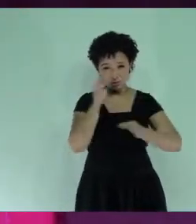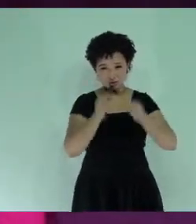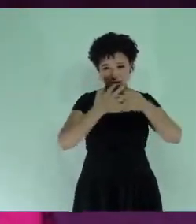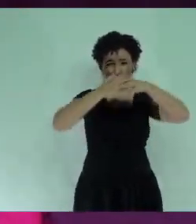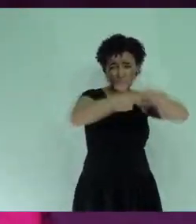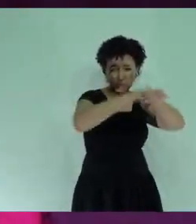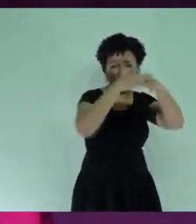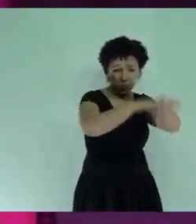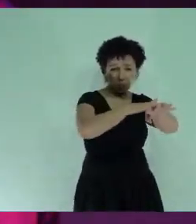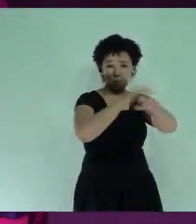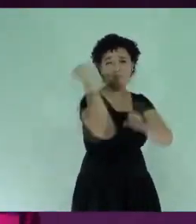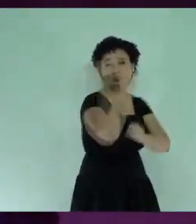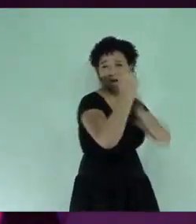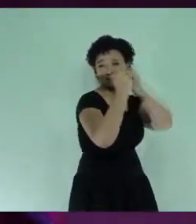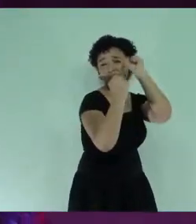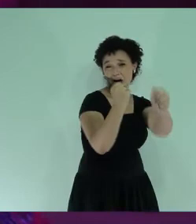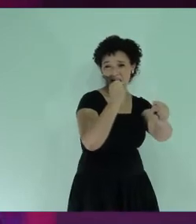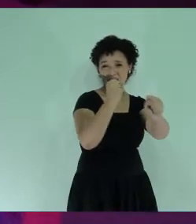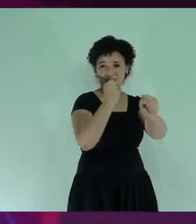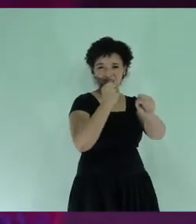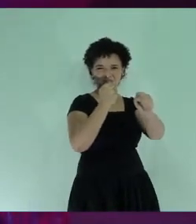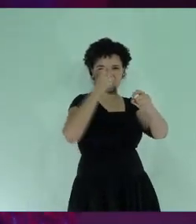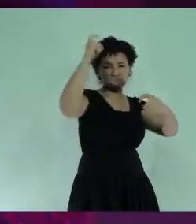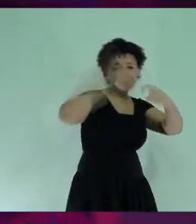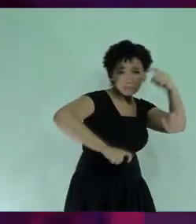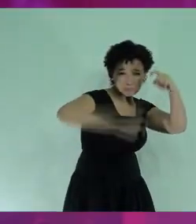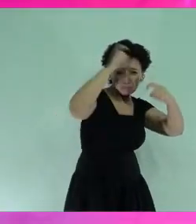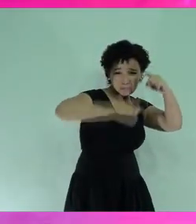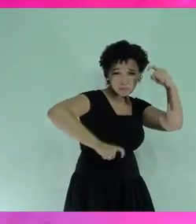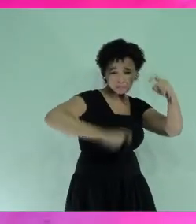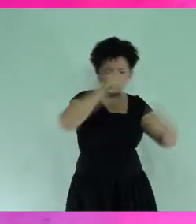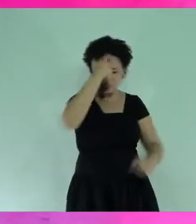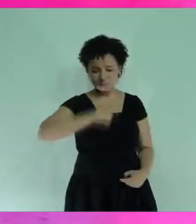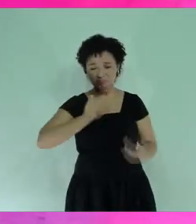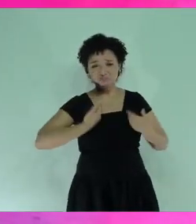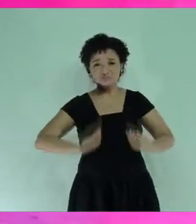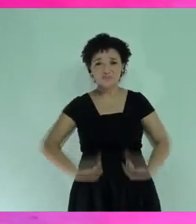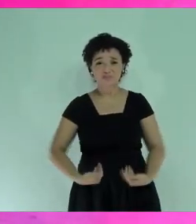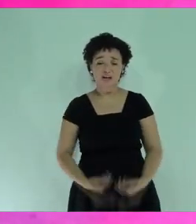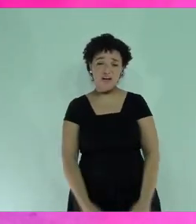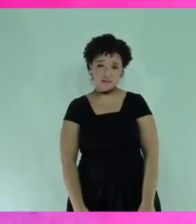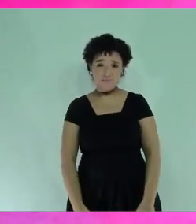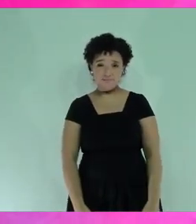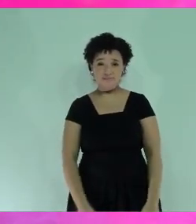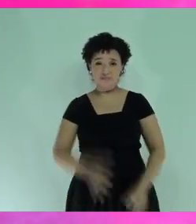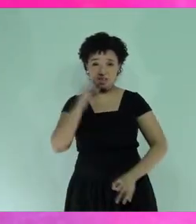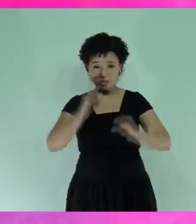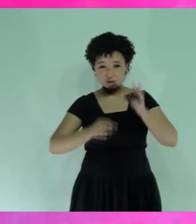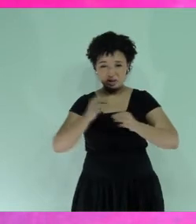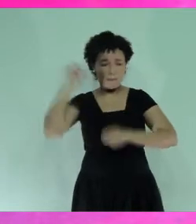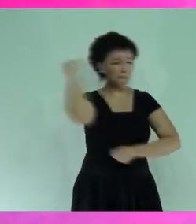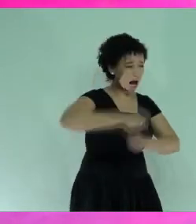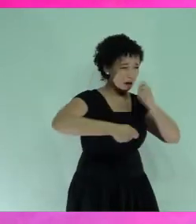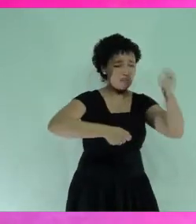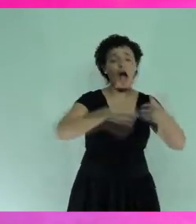corrompe, mata, violenta corpos como o meu. A senhora justiça me mata de